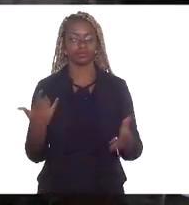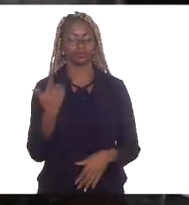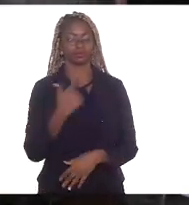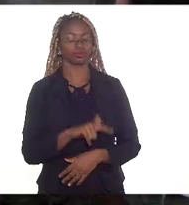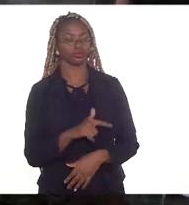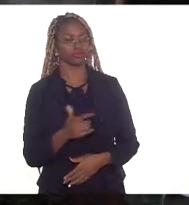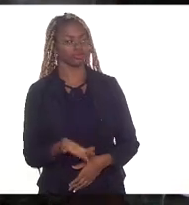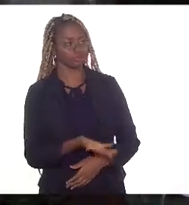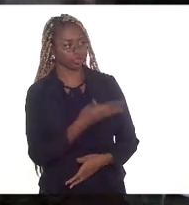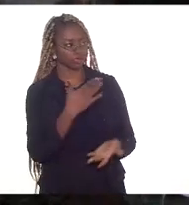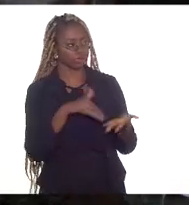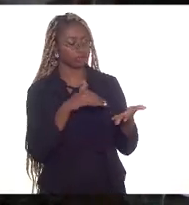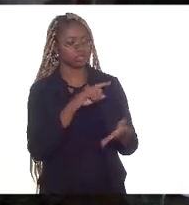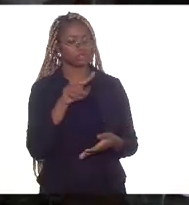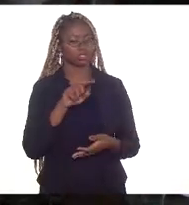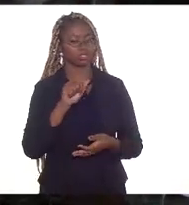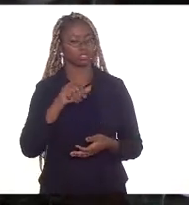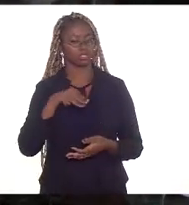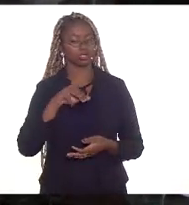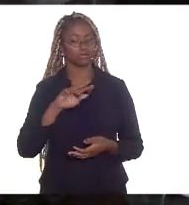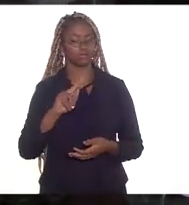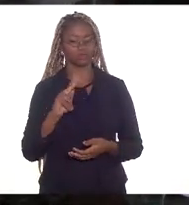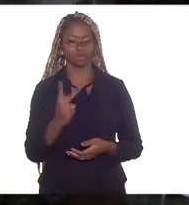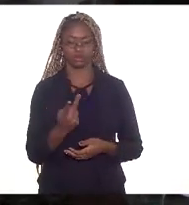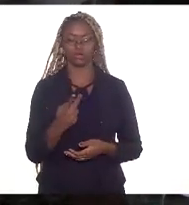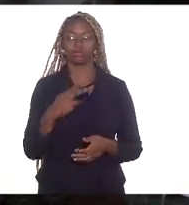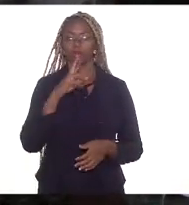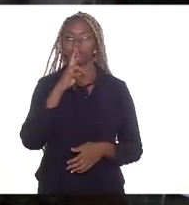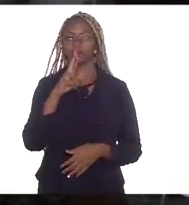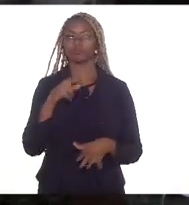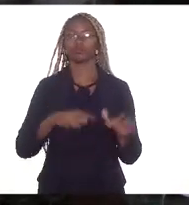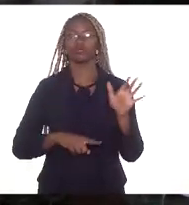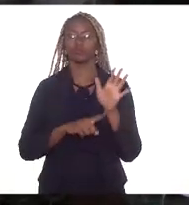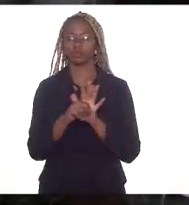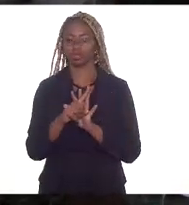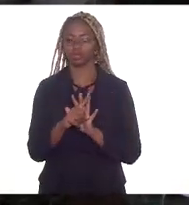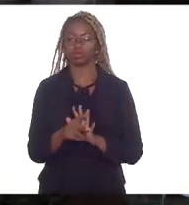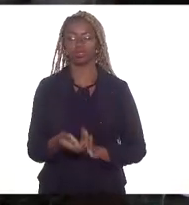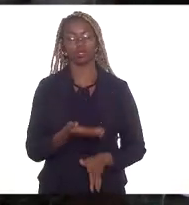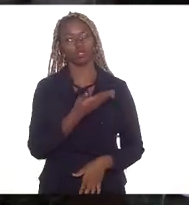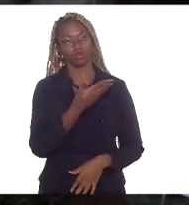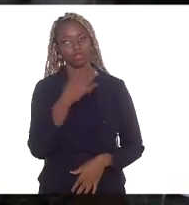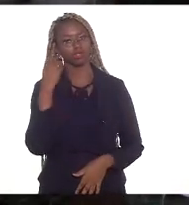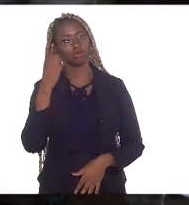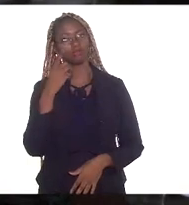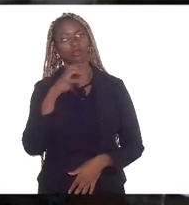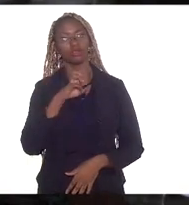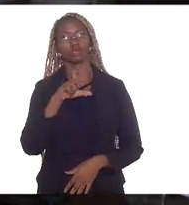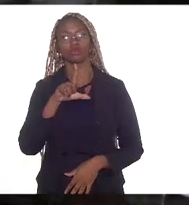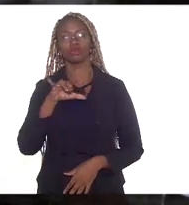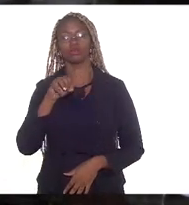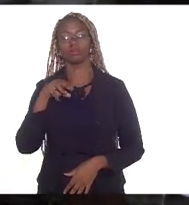Zamit, secretário Zamit, para que ele possa responder a pergunta do nosso deputado Eliomar Coelho.